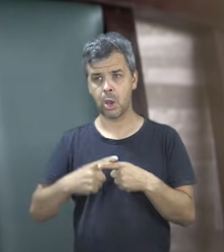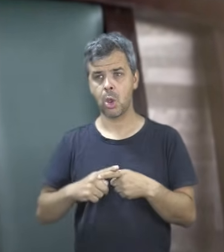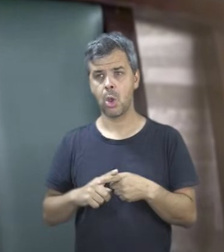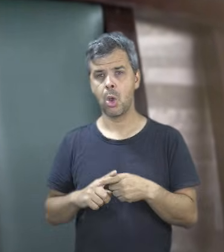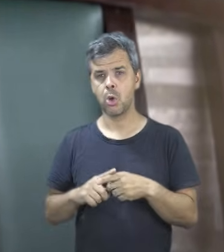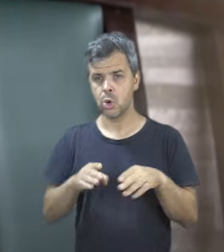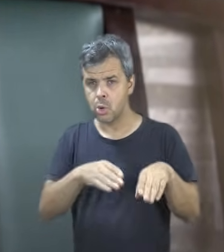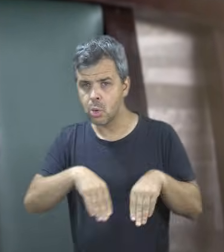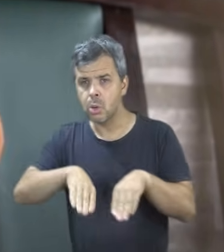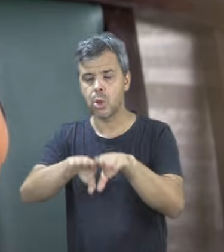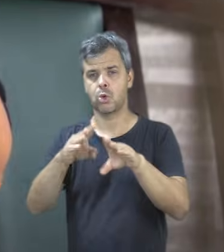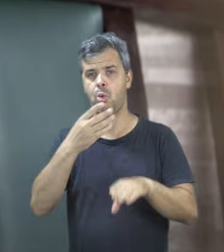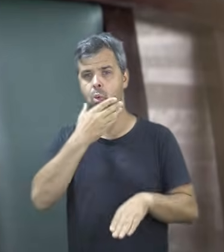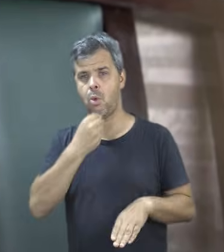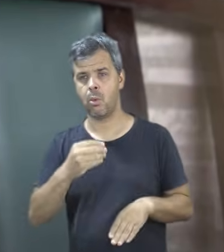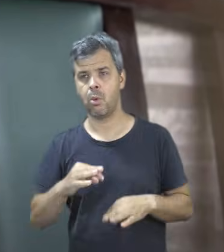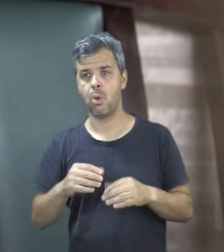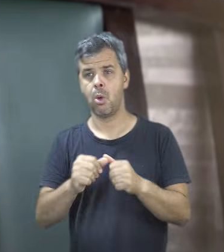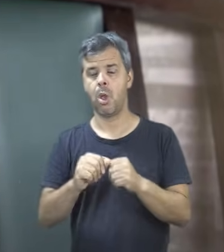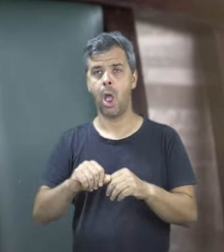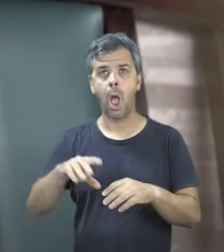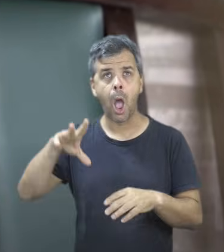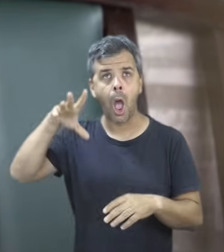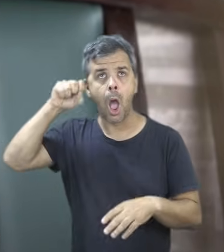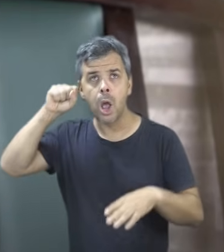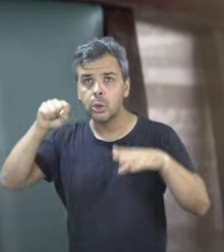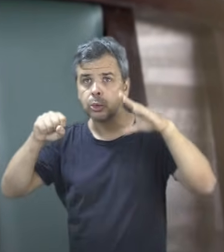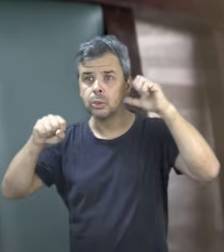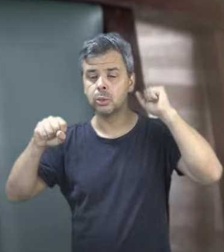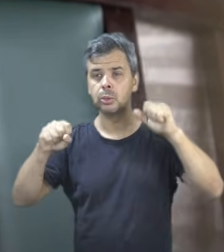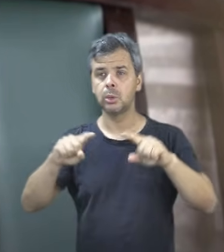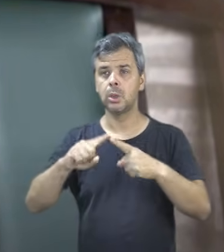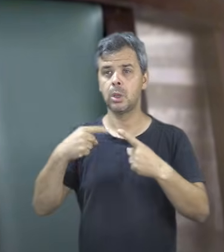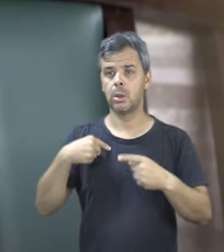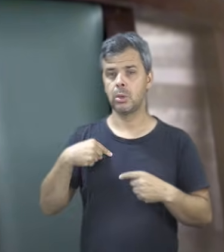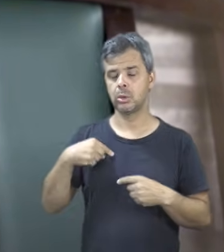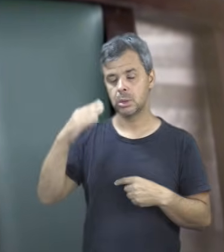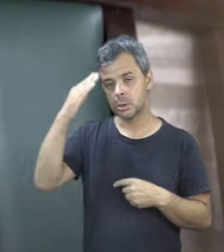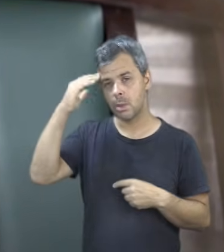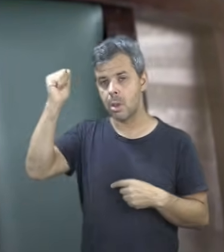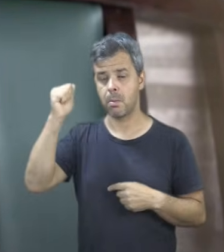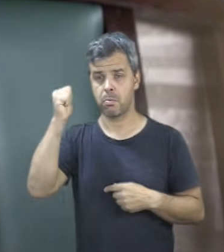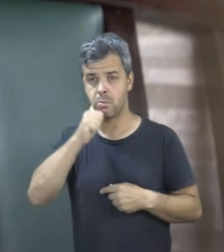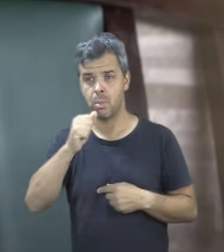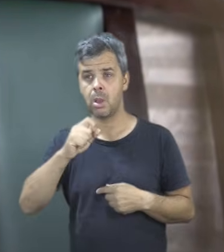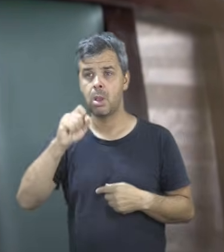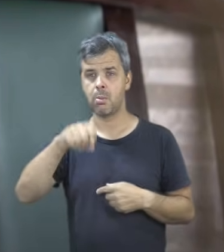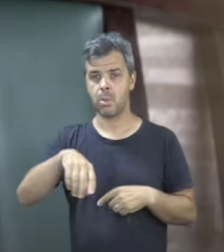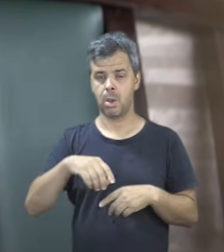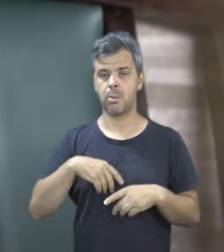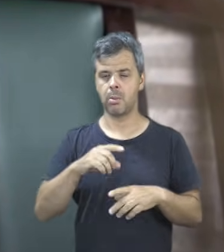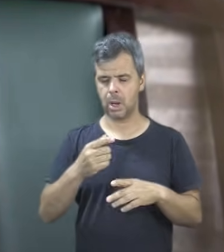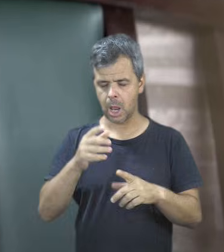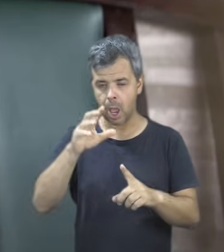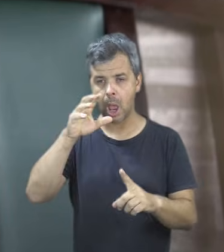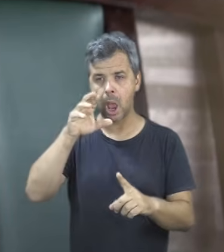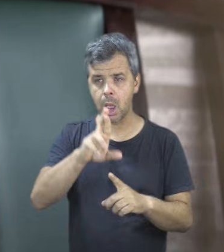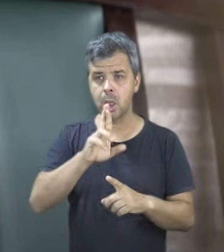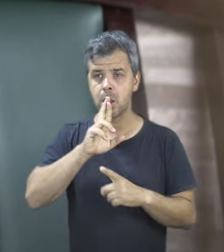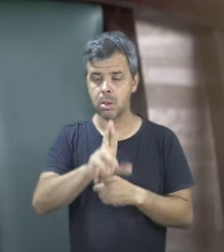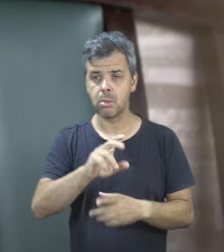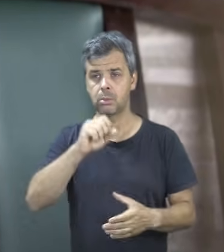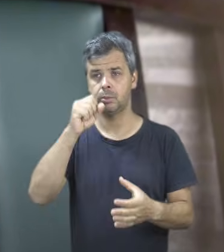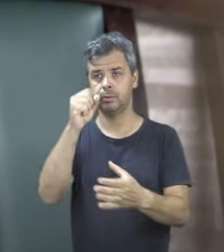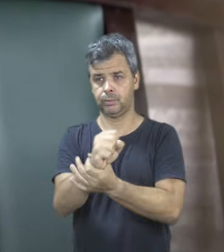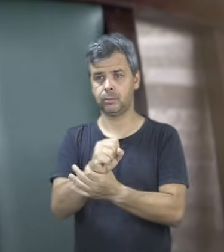de igualdade, para que a escuta privilegiada de seus saberes possam incidir e